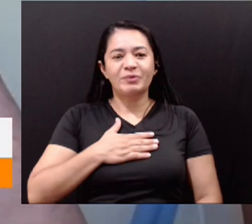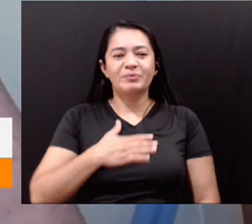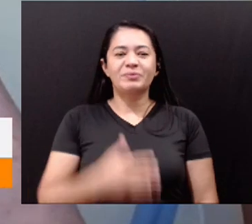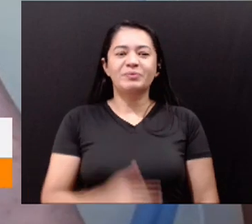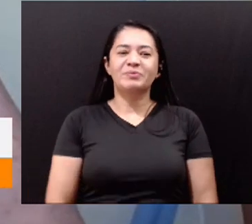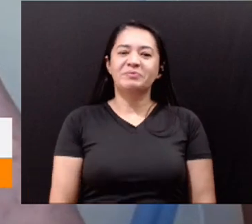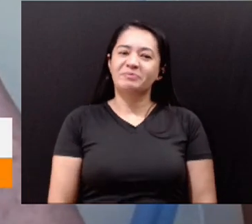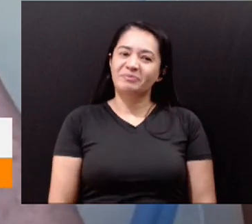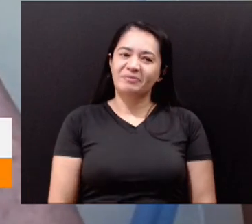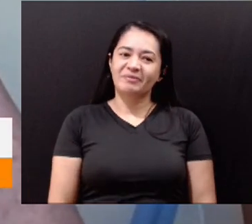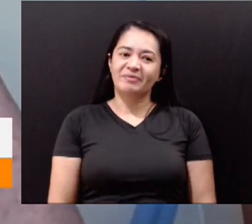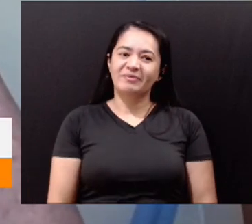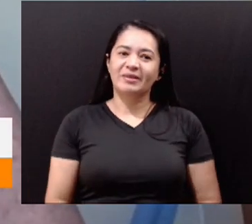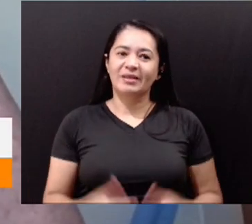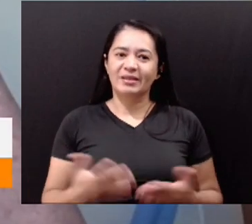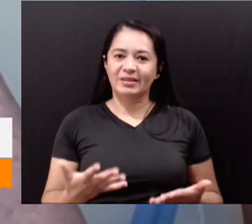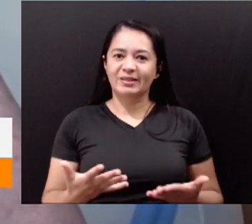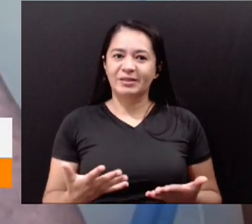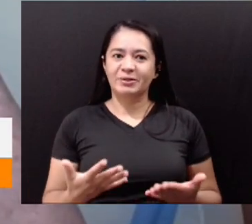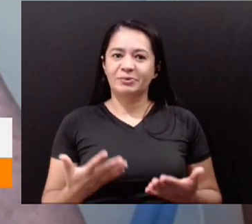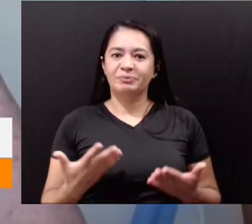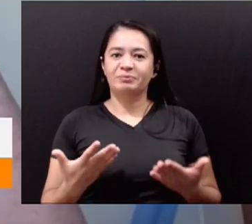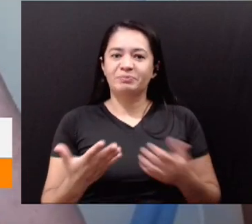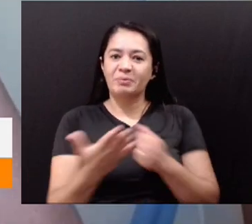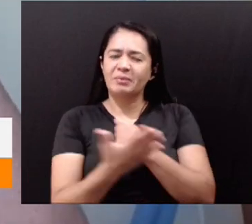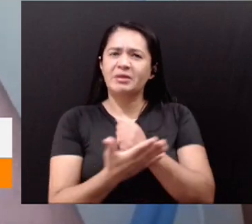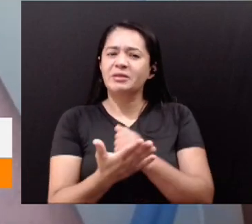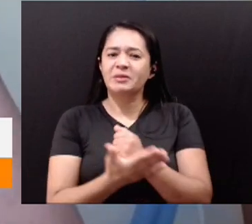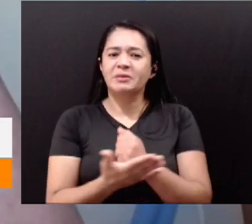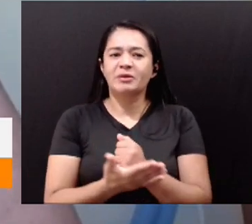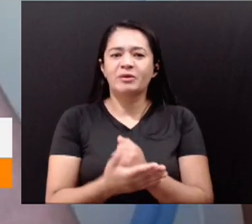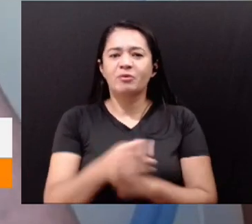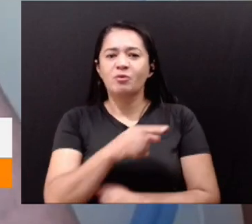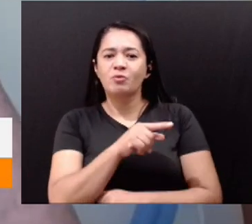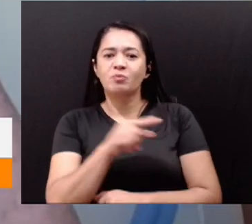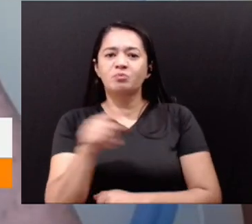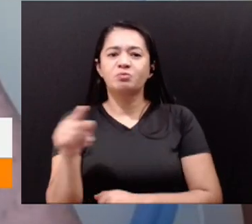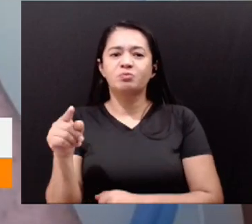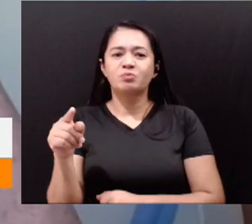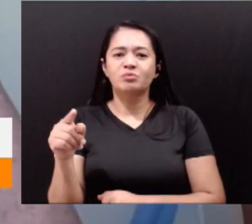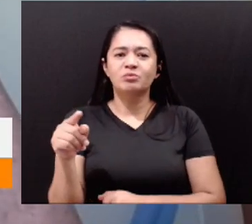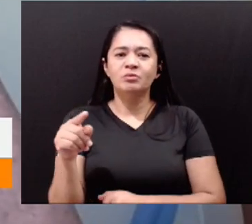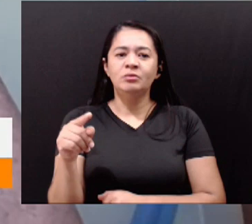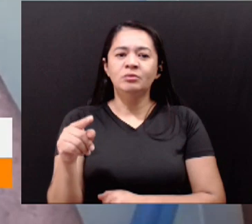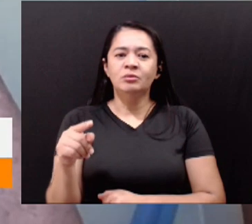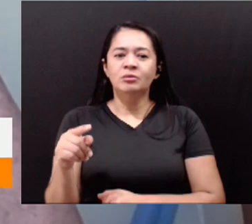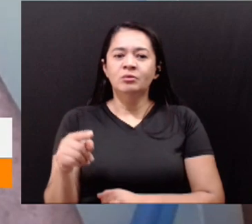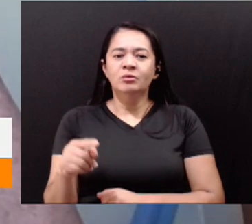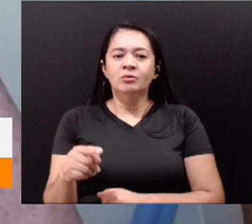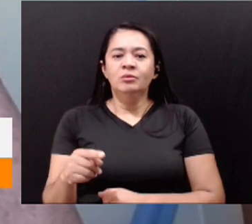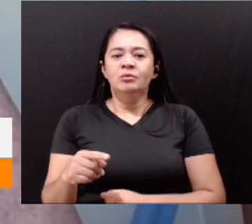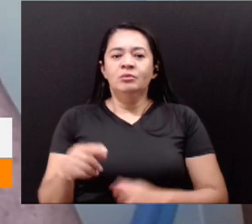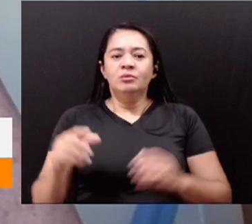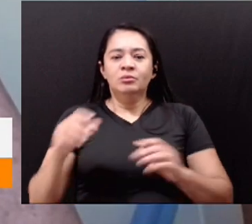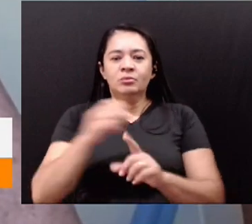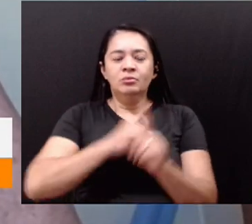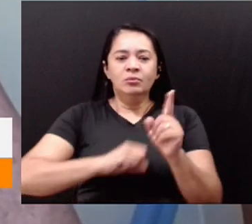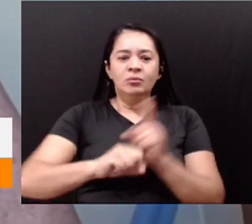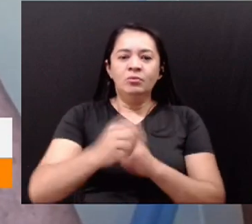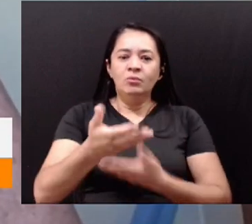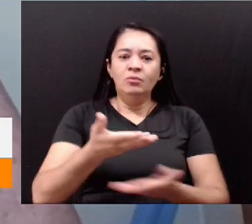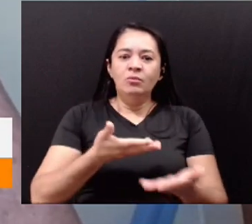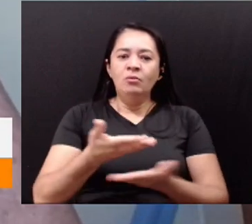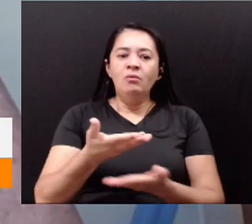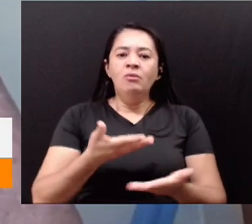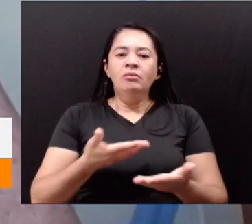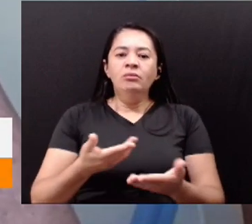Então, basicamente, é você resgatar a sociabilidade. Nós somos seres sociais,